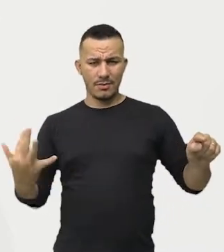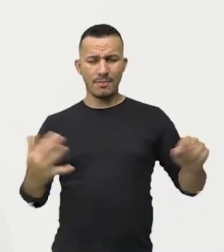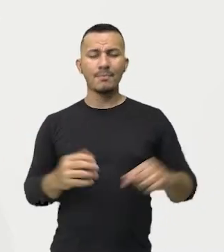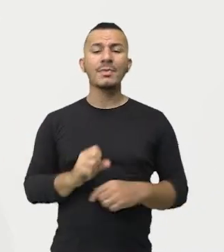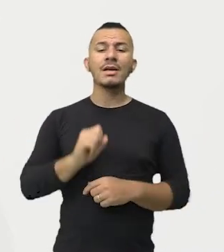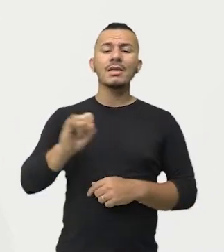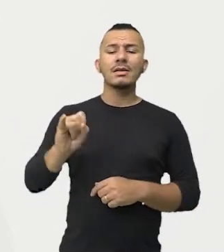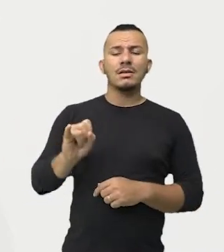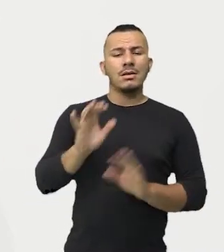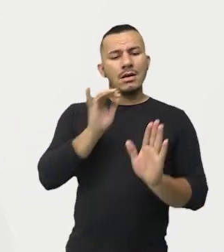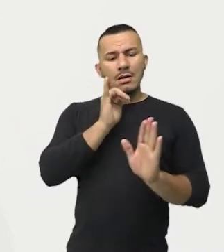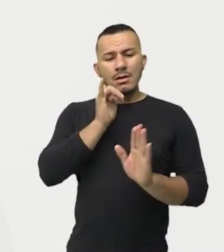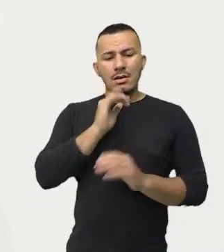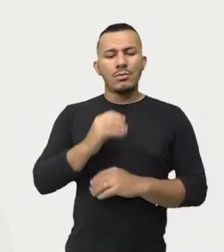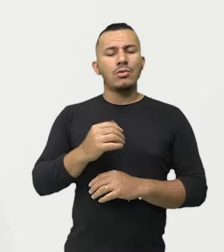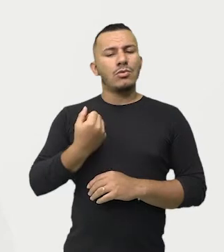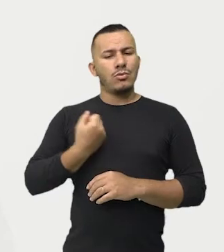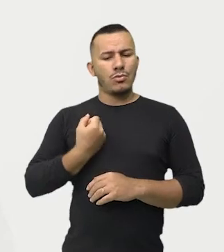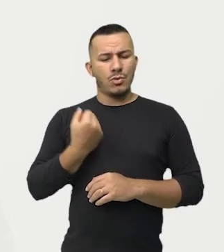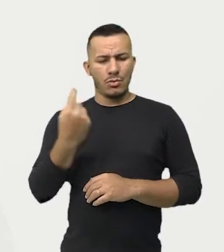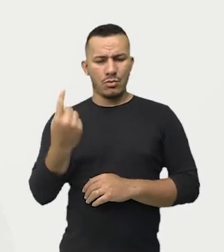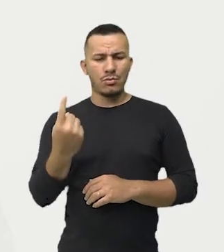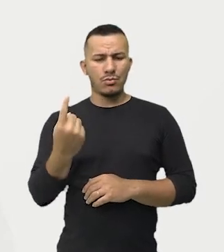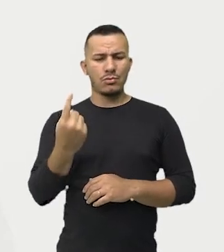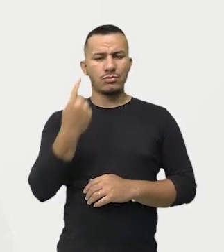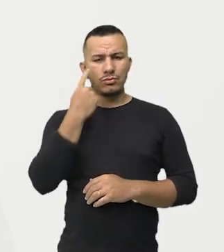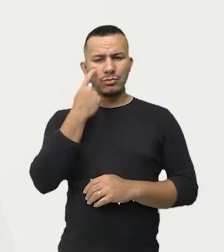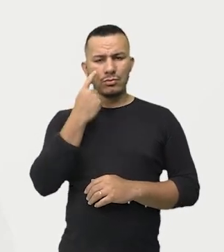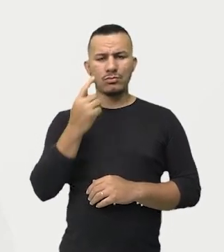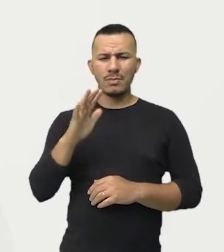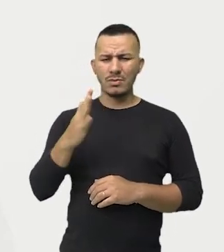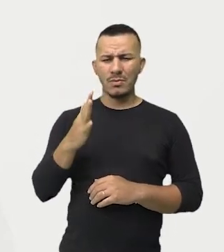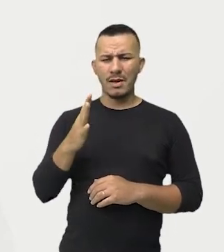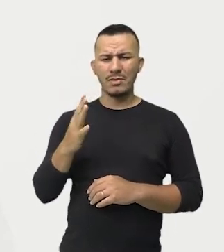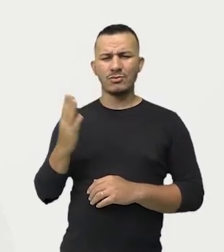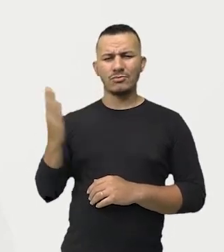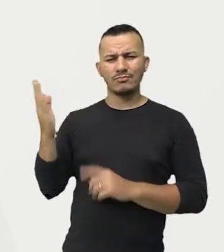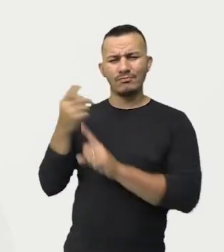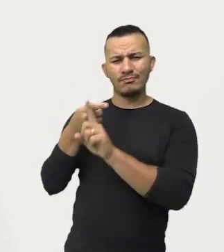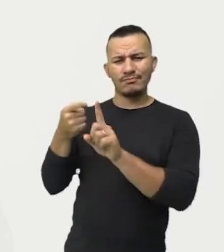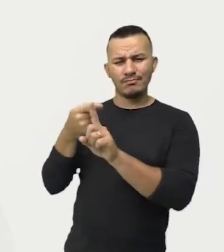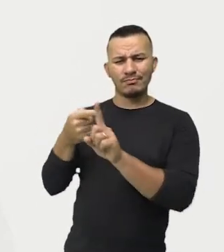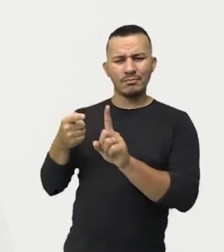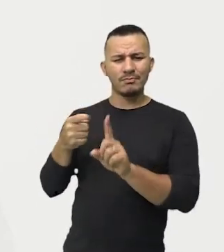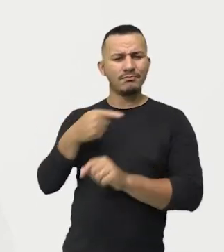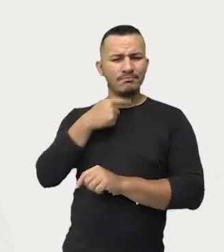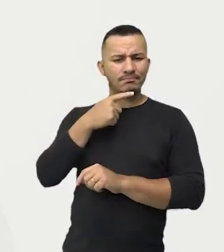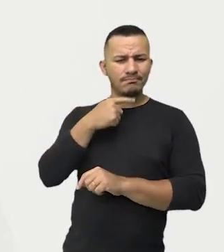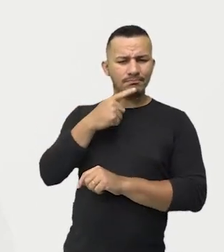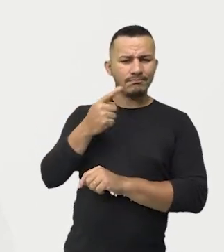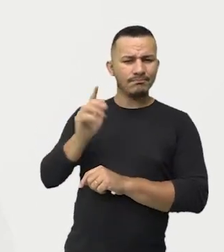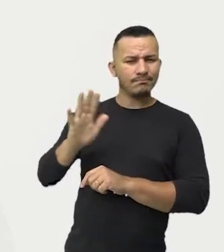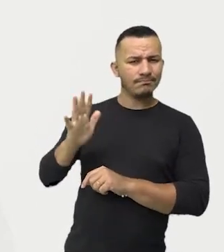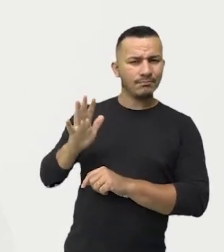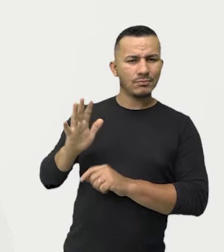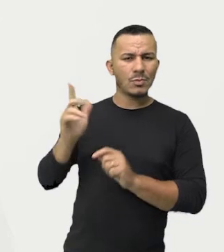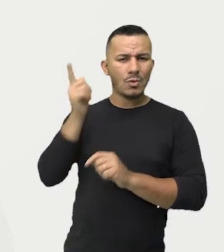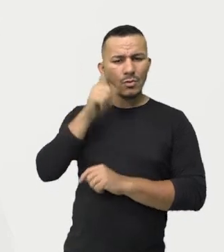fosse pensar aqui, ó, o número 1 está aqui, ó, seria bem aqui assim no meio. Opa, não dá para a gente fazer bem no...